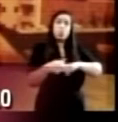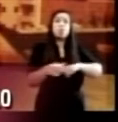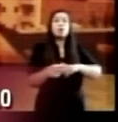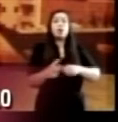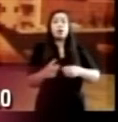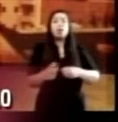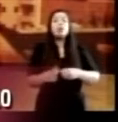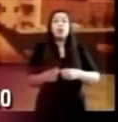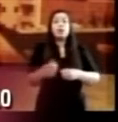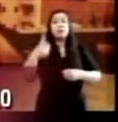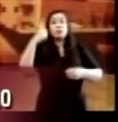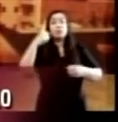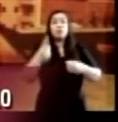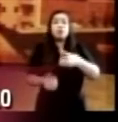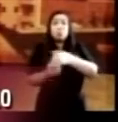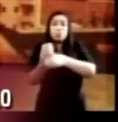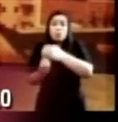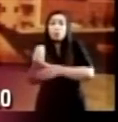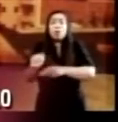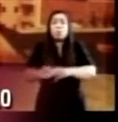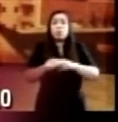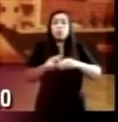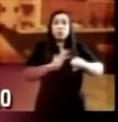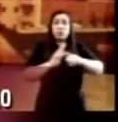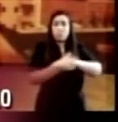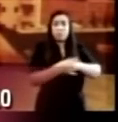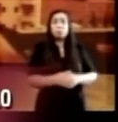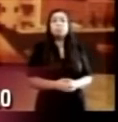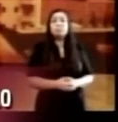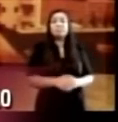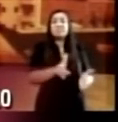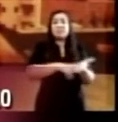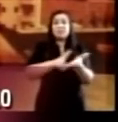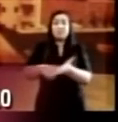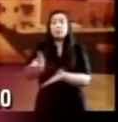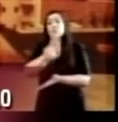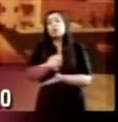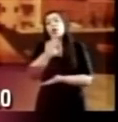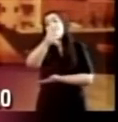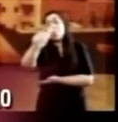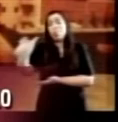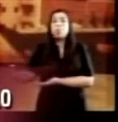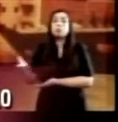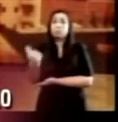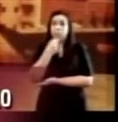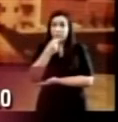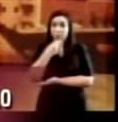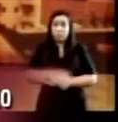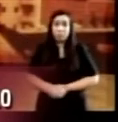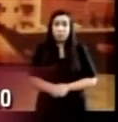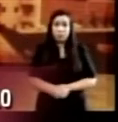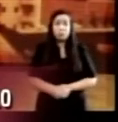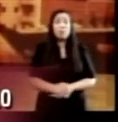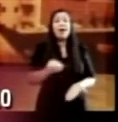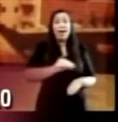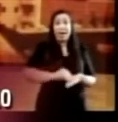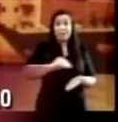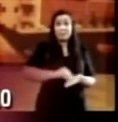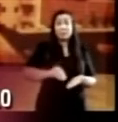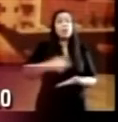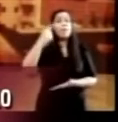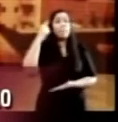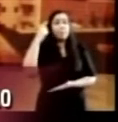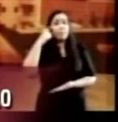criados em meio à pandemia. Segundo ele, esses leitos podem ser utilizados para outros tratamentos. A Secretaria de Saúde